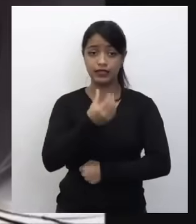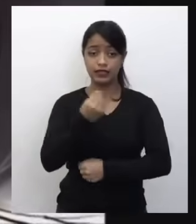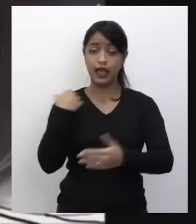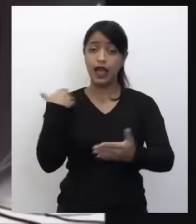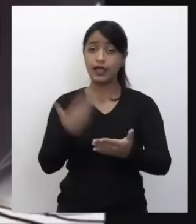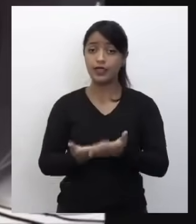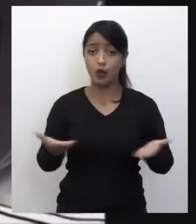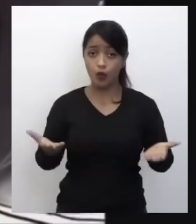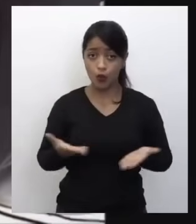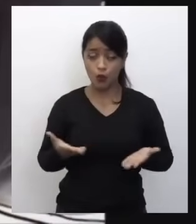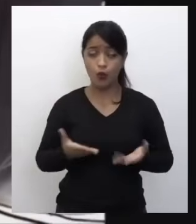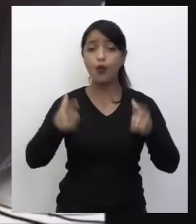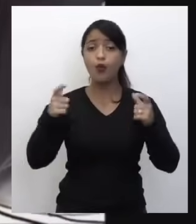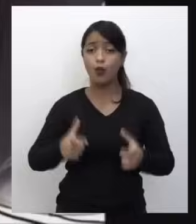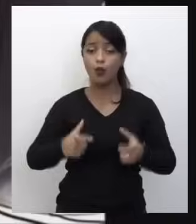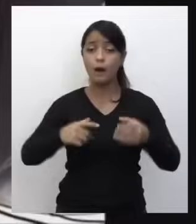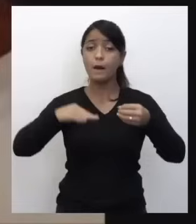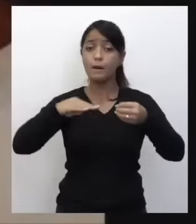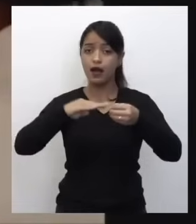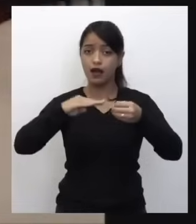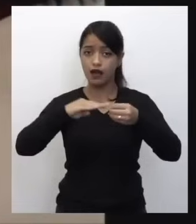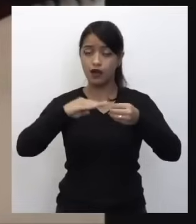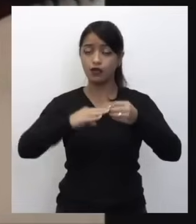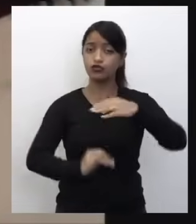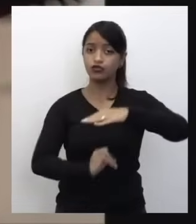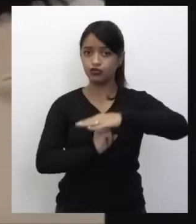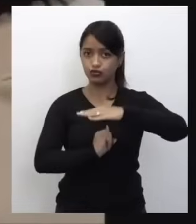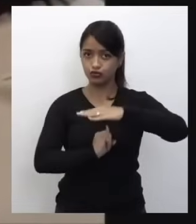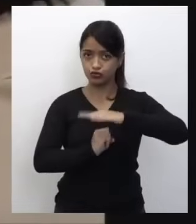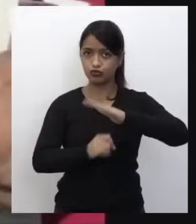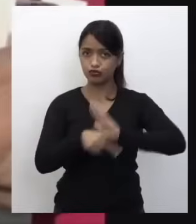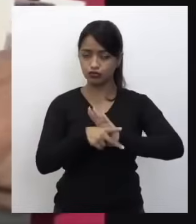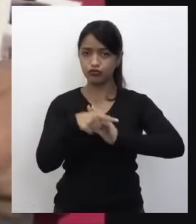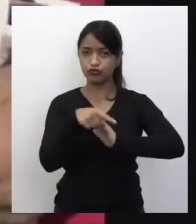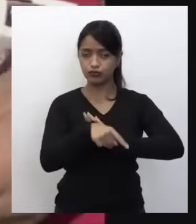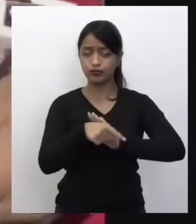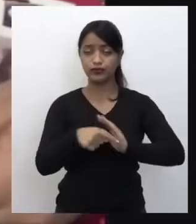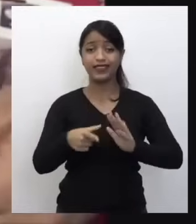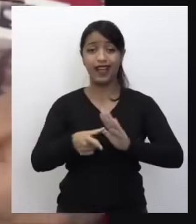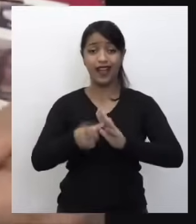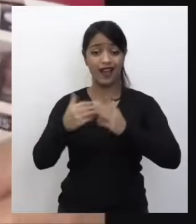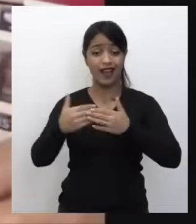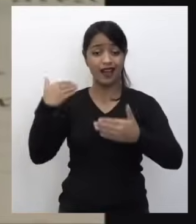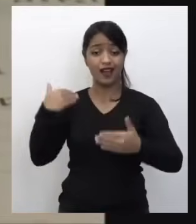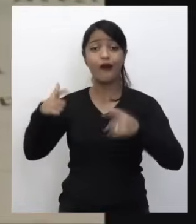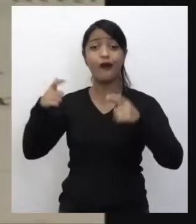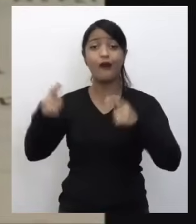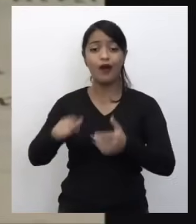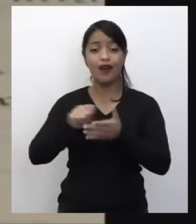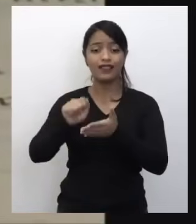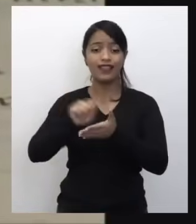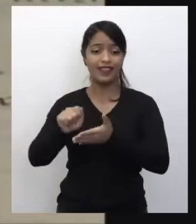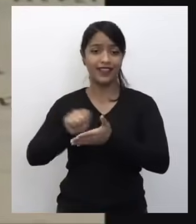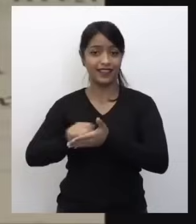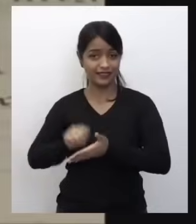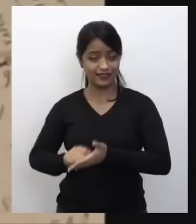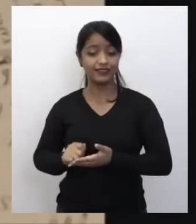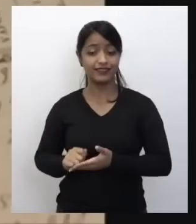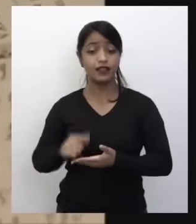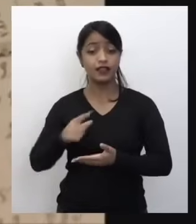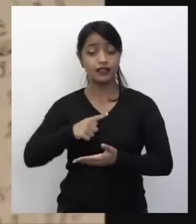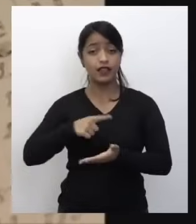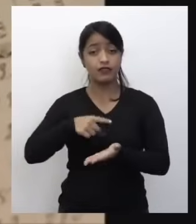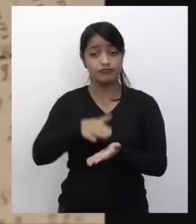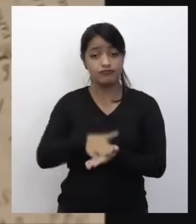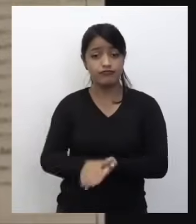estão armazenados no banco de dados do Instituto. Antes desse período, só há informações em cadernetas. Existem até publicações do